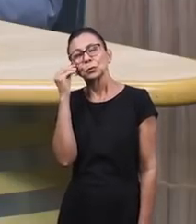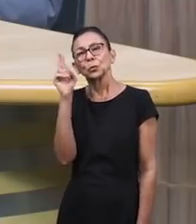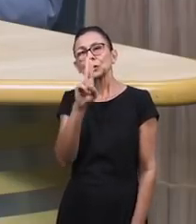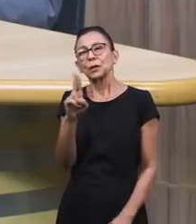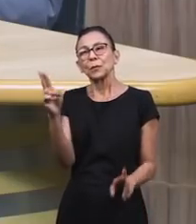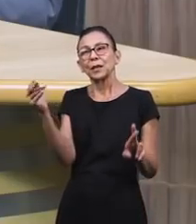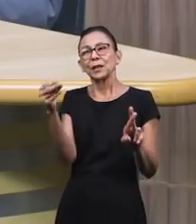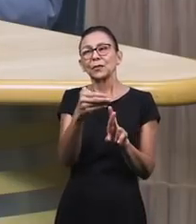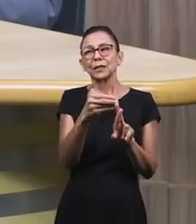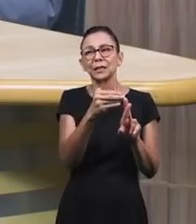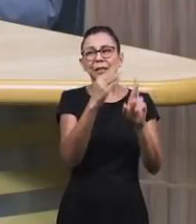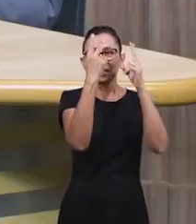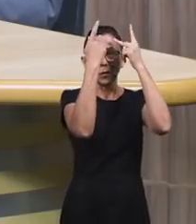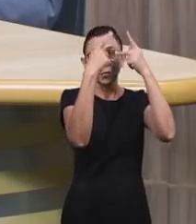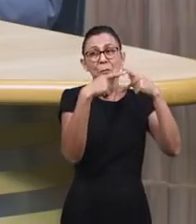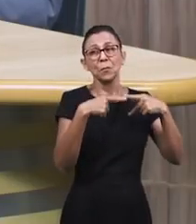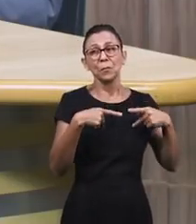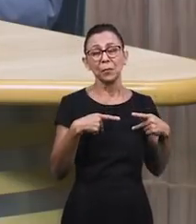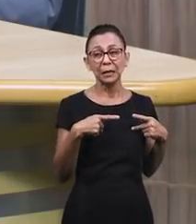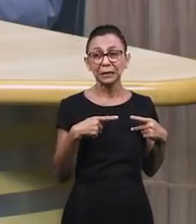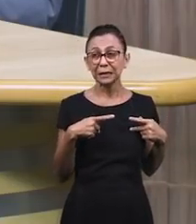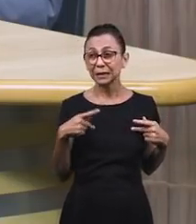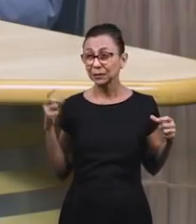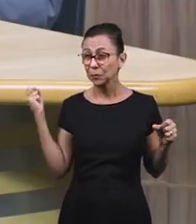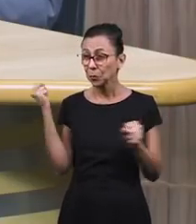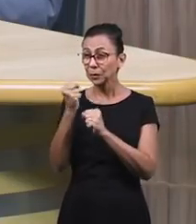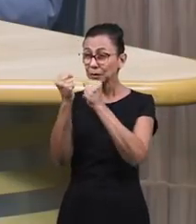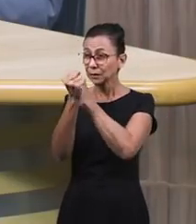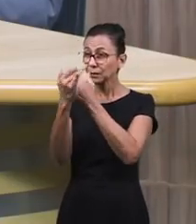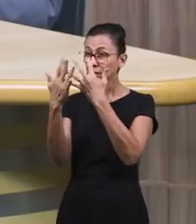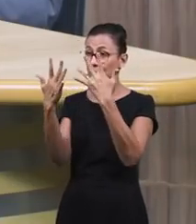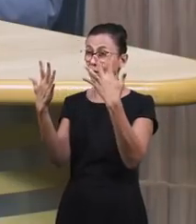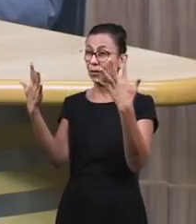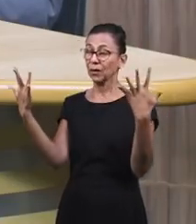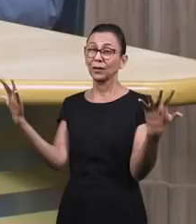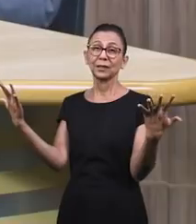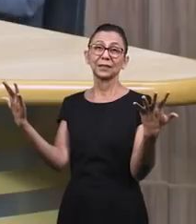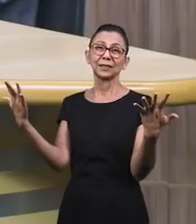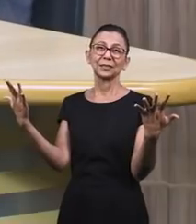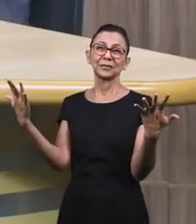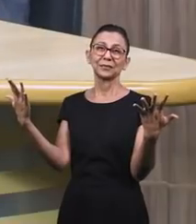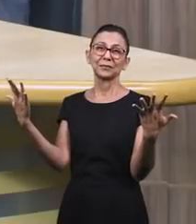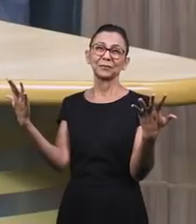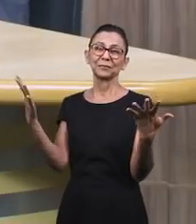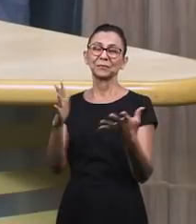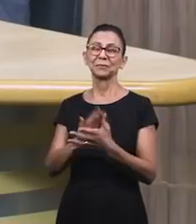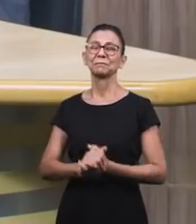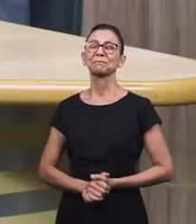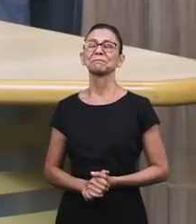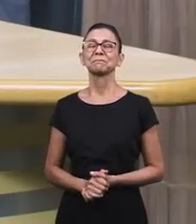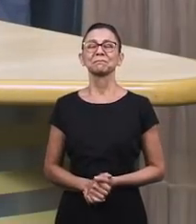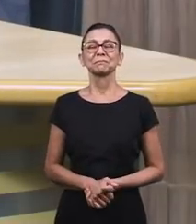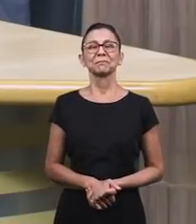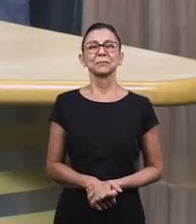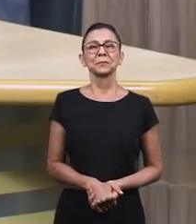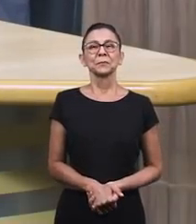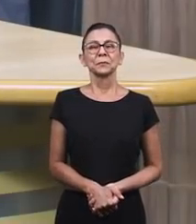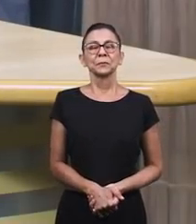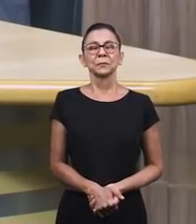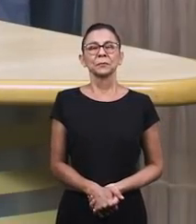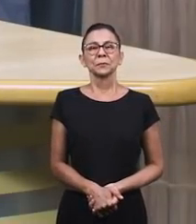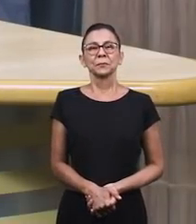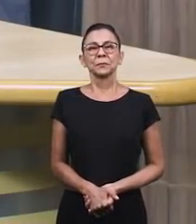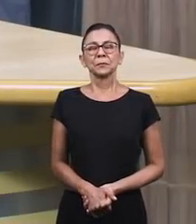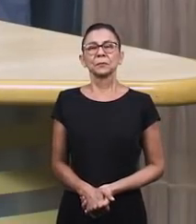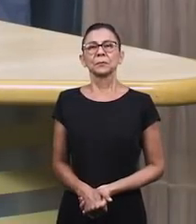humanas nossas que nós conhecemos, aquela glória que ele estava vendo, mas era o Filho ali diante dele falando com ele. Coisa maravilhosa.